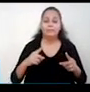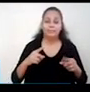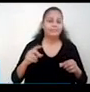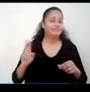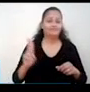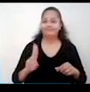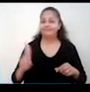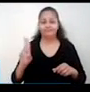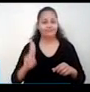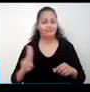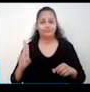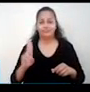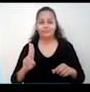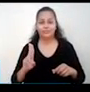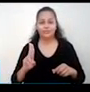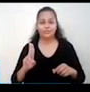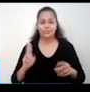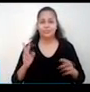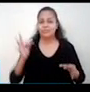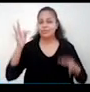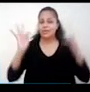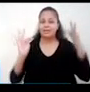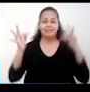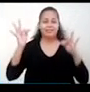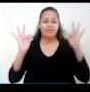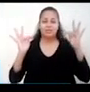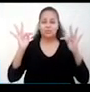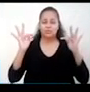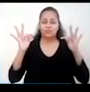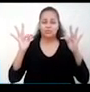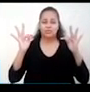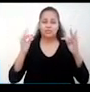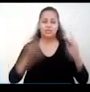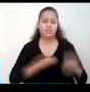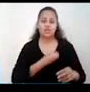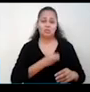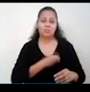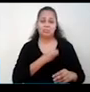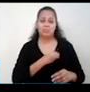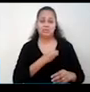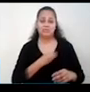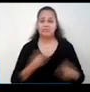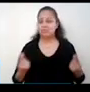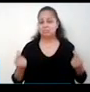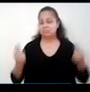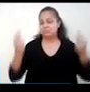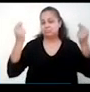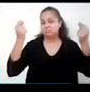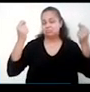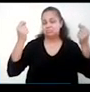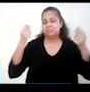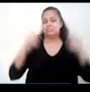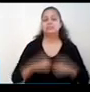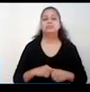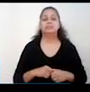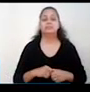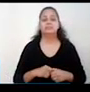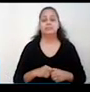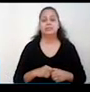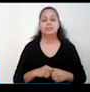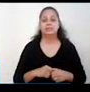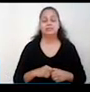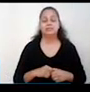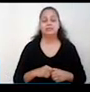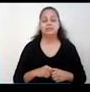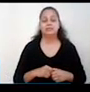aí de ter acesso às tecnologias ou a uma vida luxuosa. As pessoas que não têm acesso à tecnologia ou uma vida luxuosa então são miseráveis.